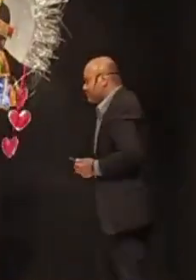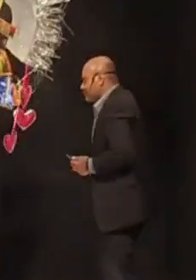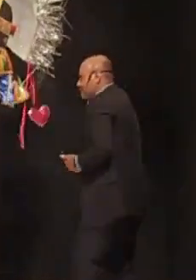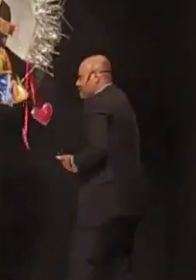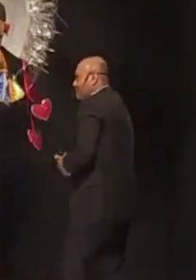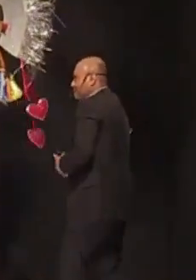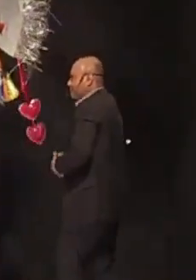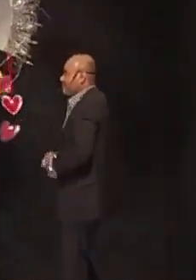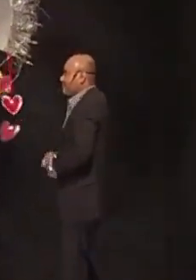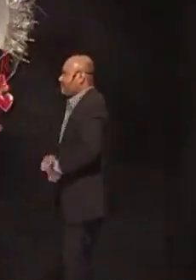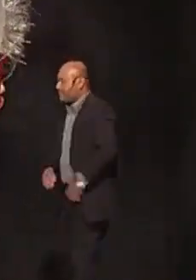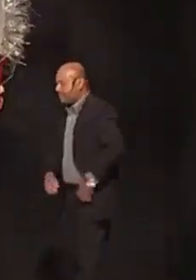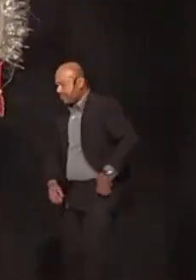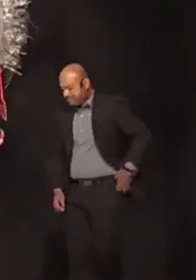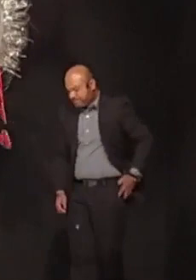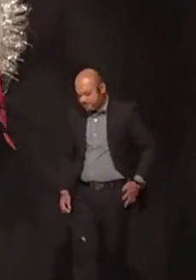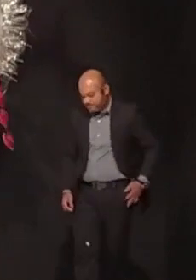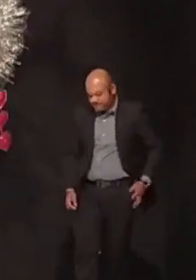Olha aí, vamos aplaudir.